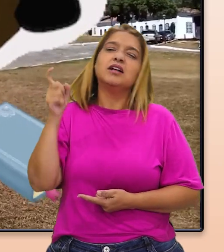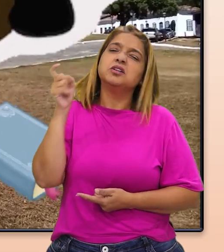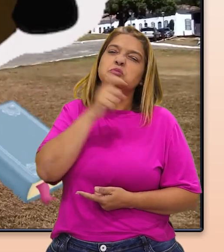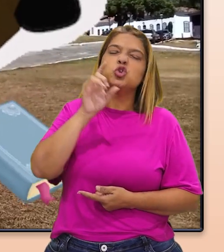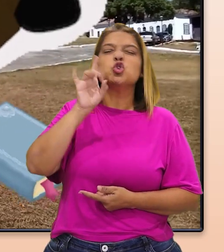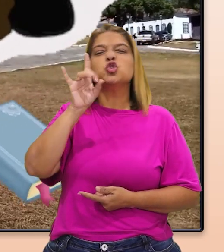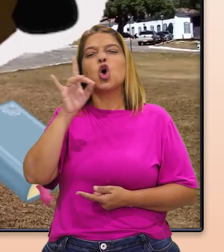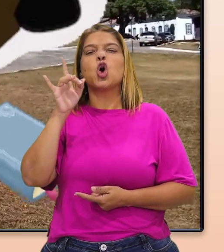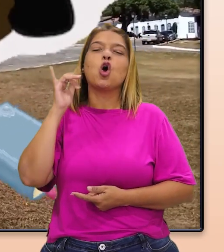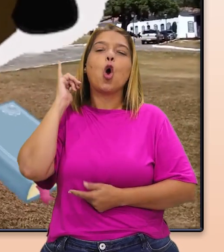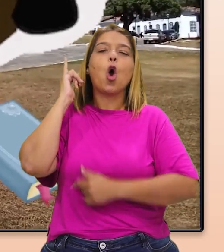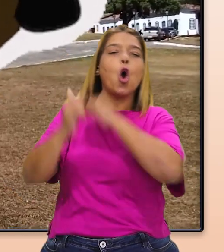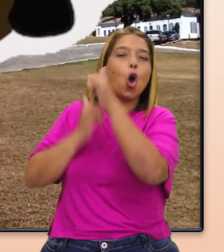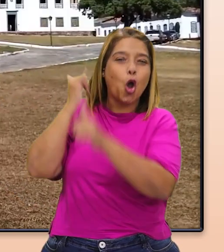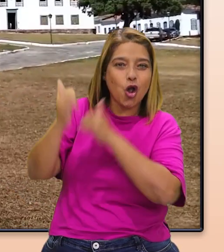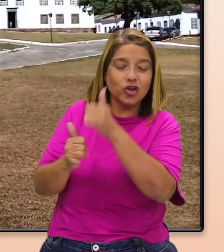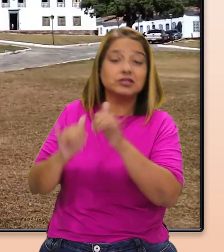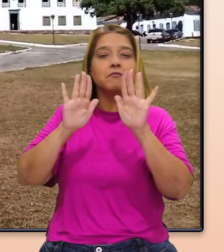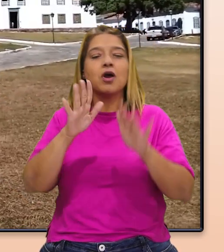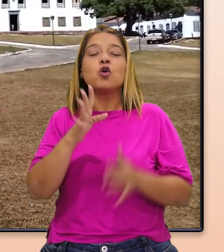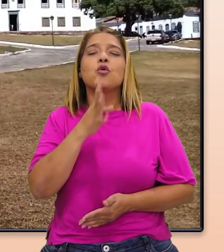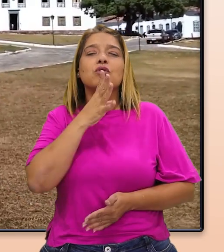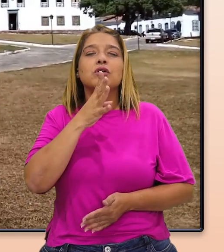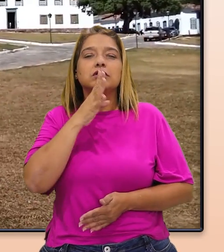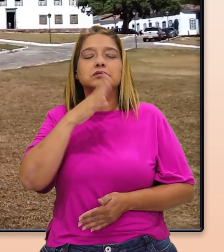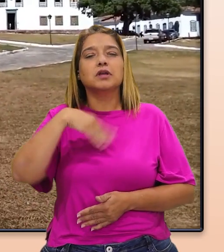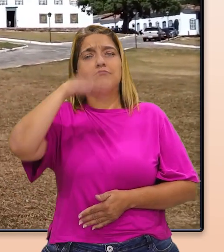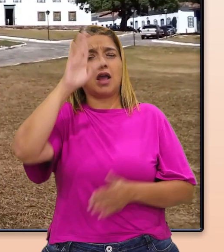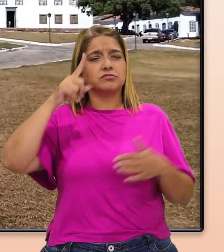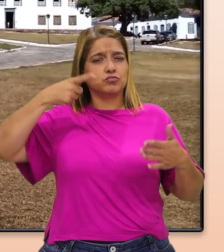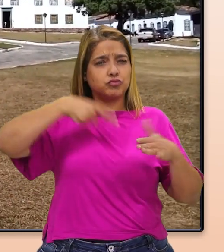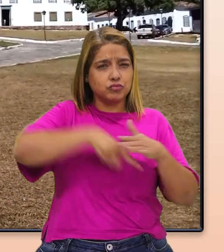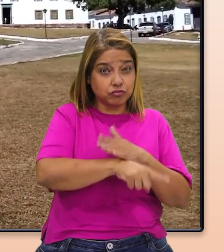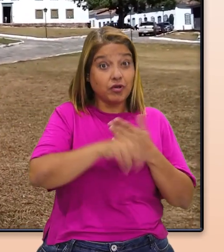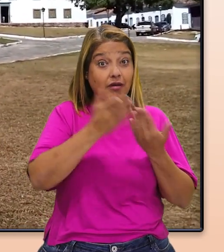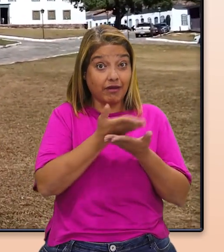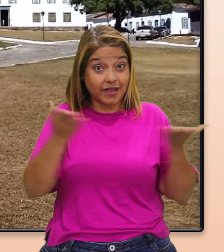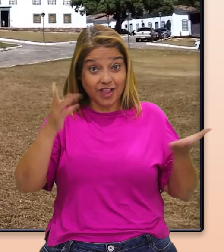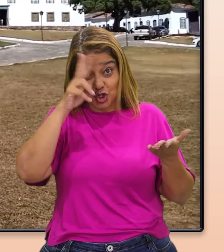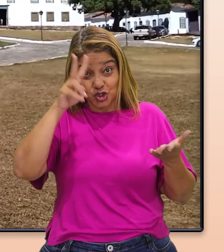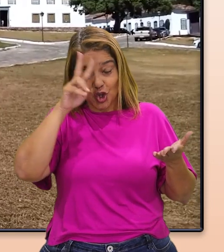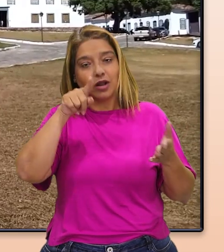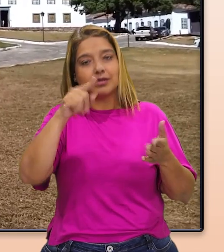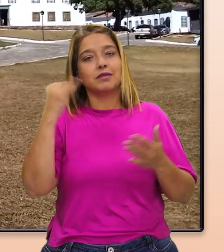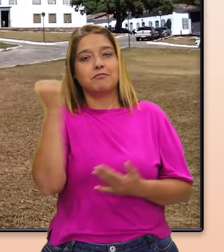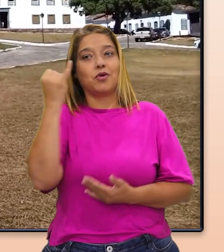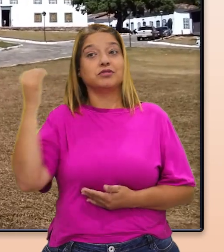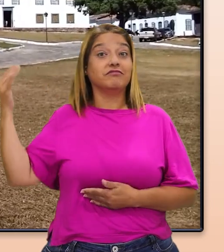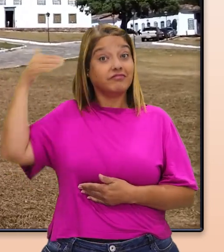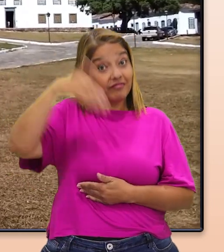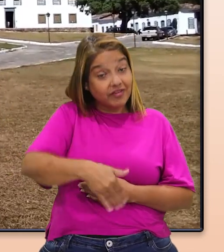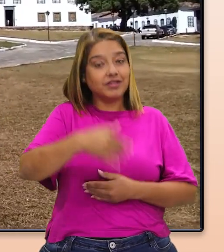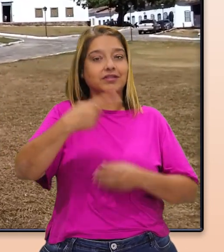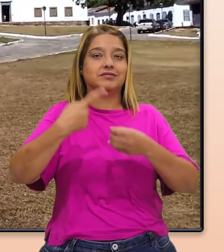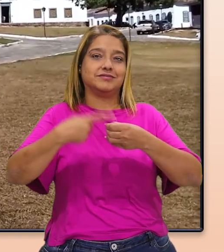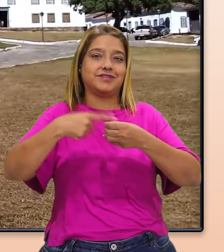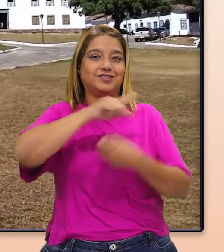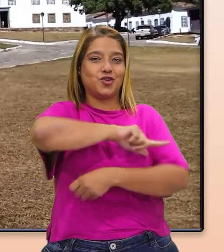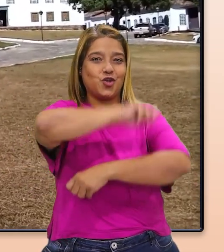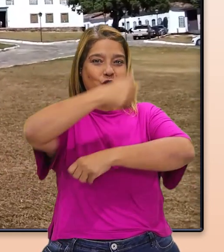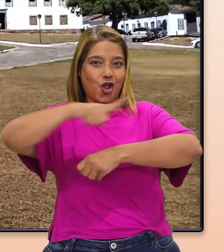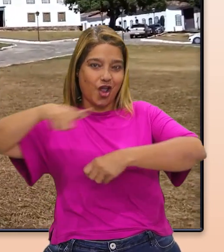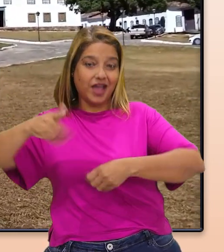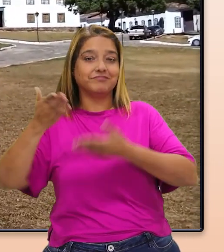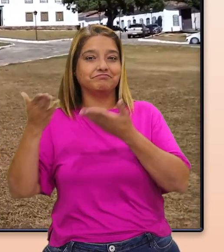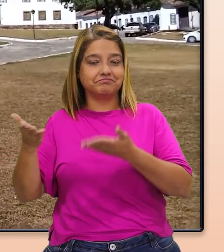querendo conhecer este conteúdo e se aprofundar um pouco mais da história é importante vir também conhecer a cidade de